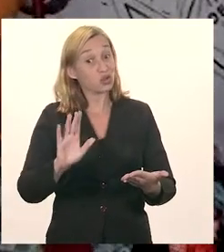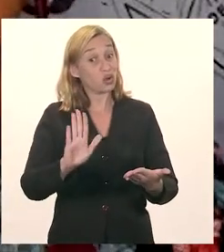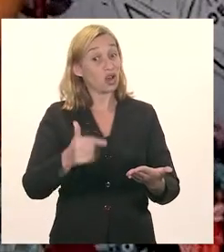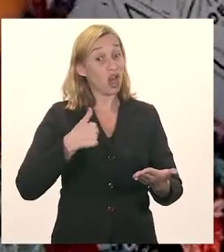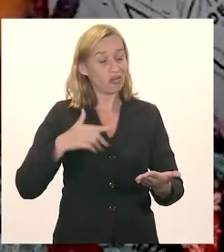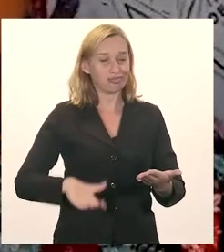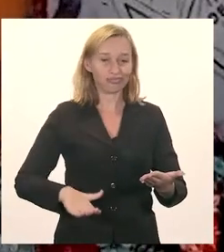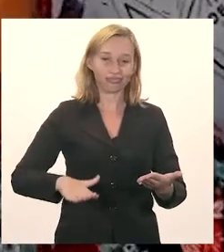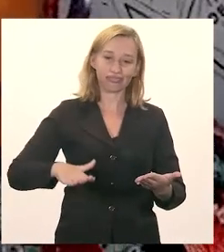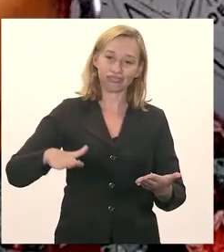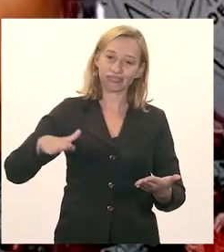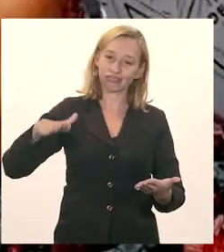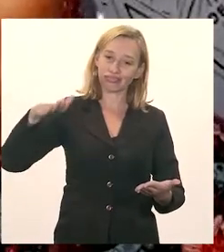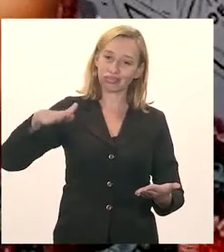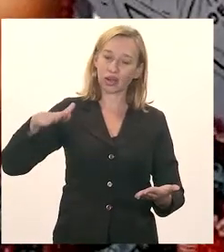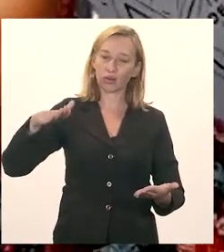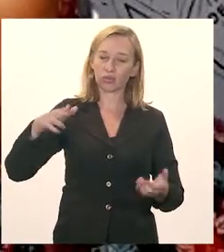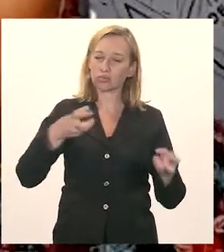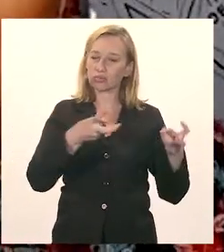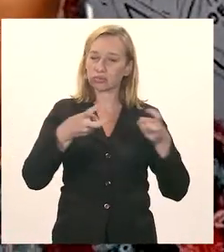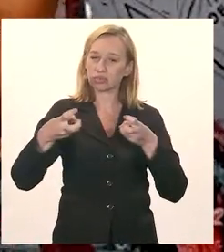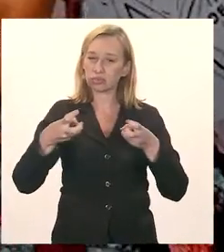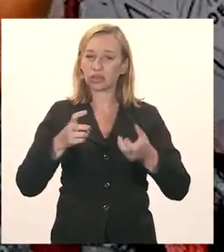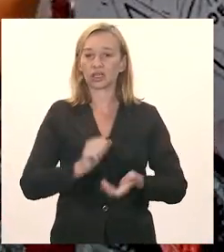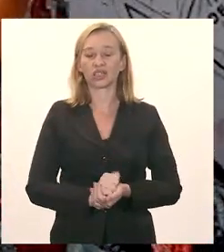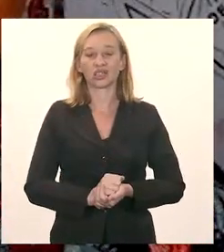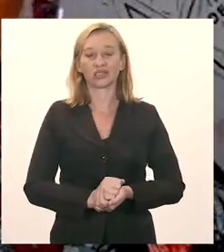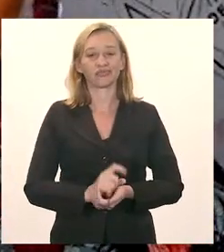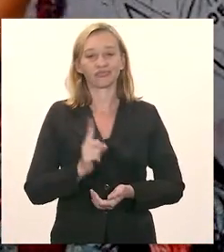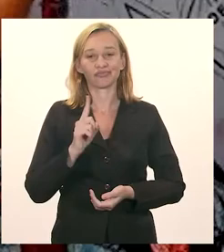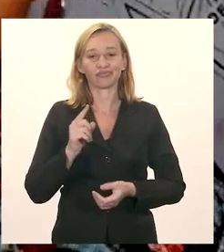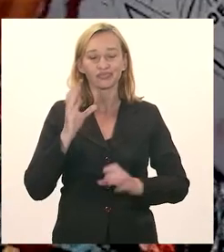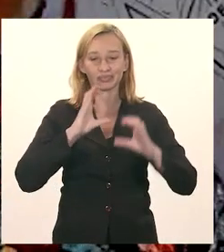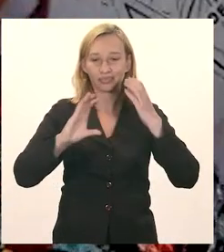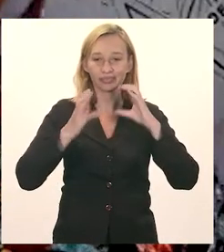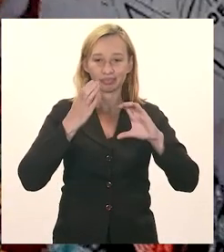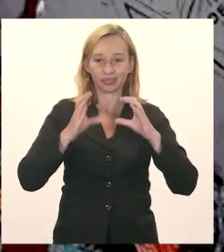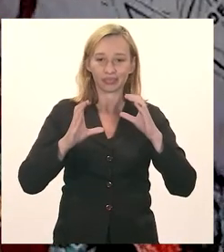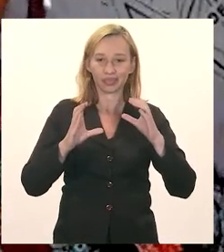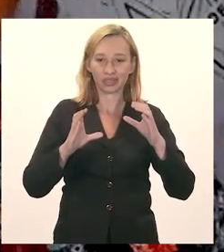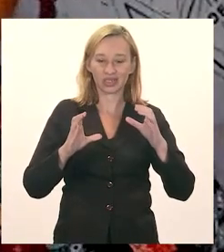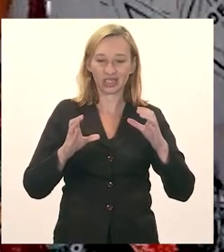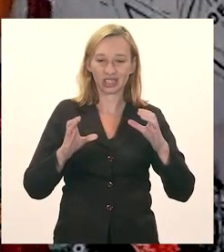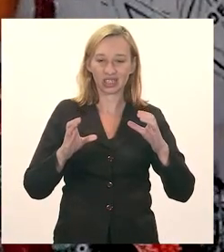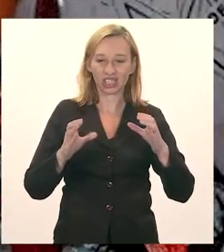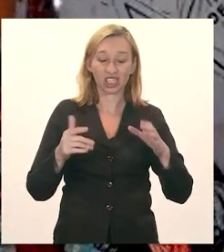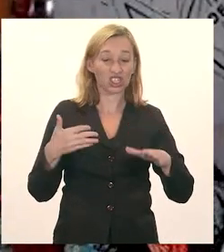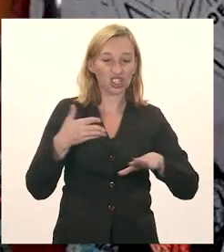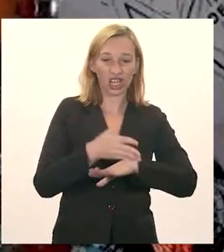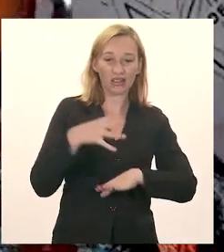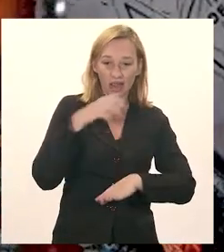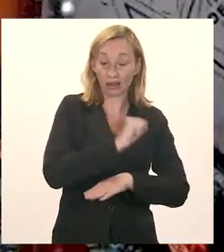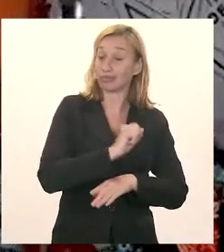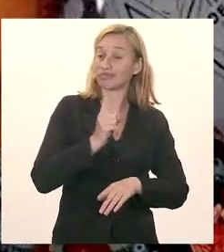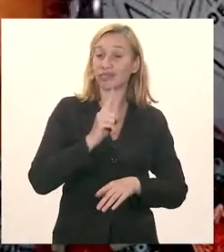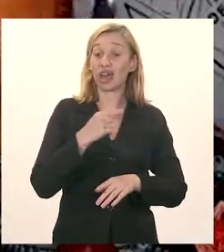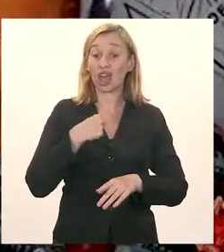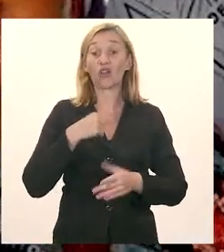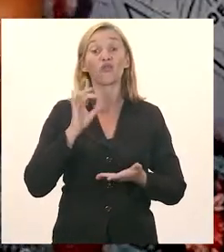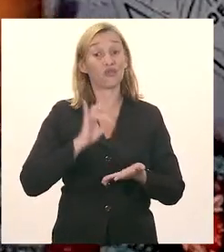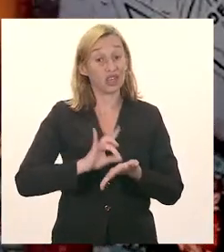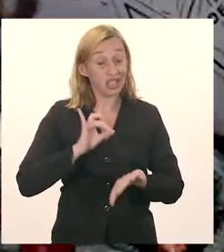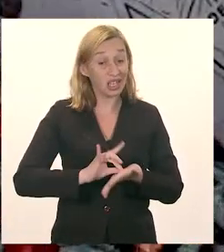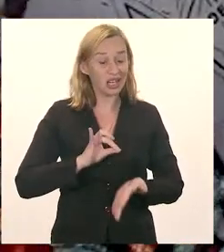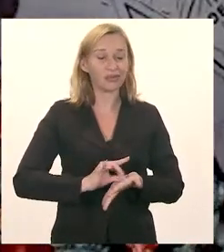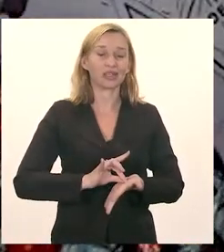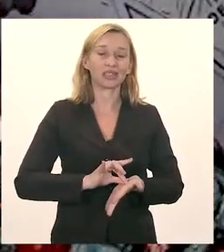que, quando eu fui crescendo, eu comecei a perceber que não era que a música vinha do nada na minha cabeça. É porque eu realmente